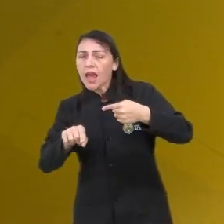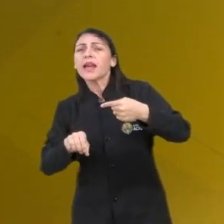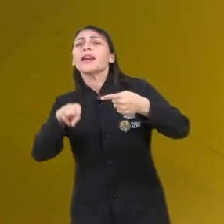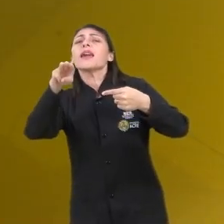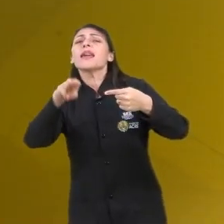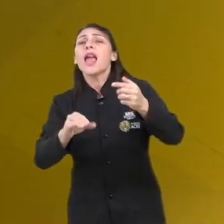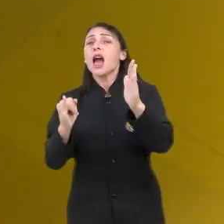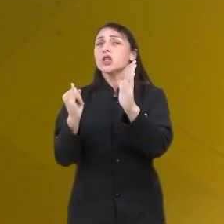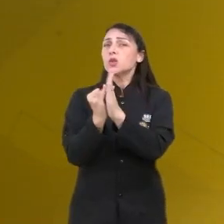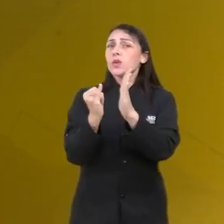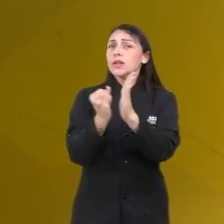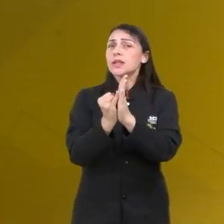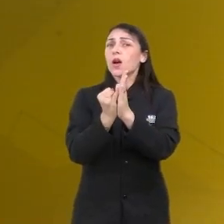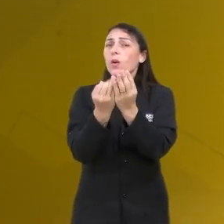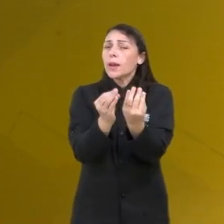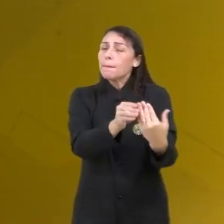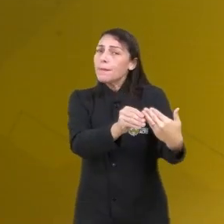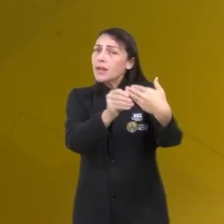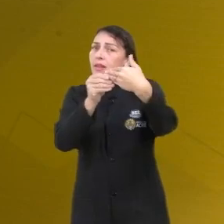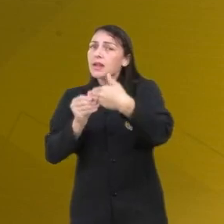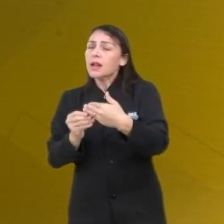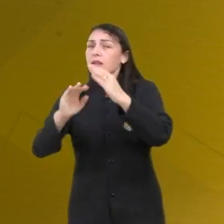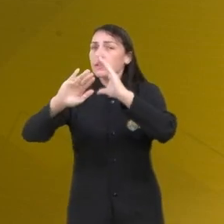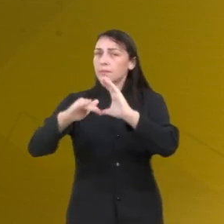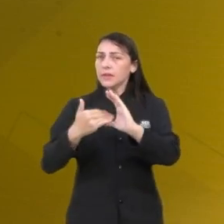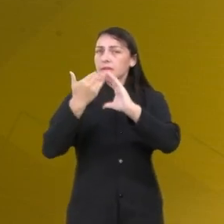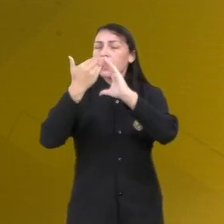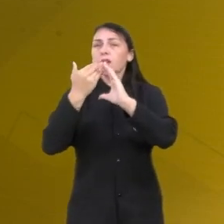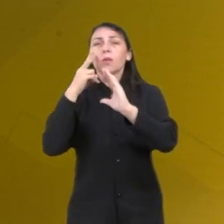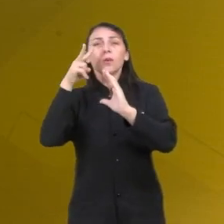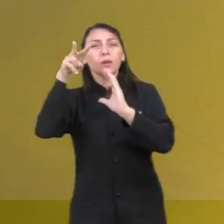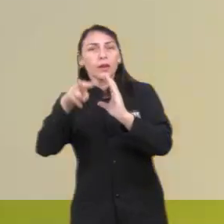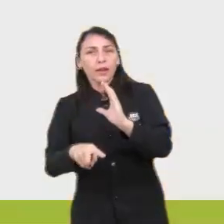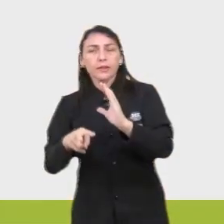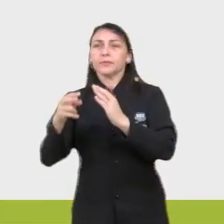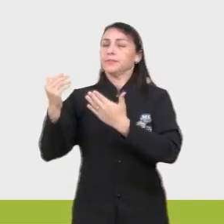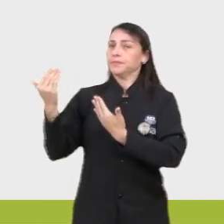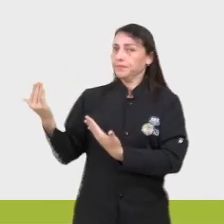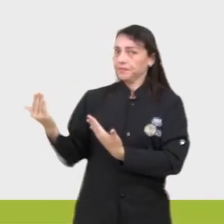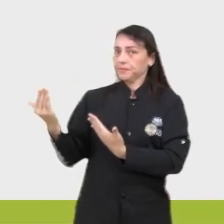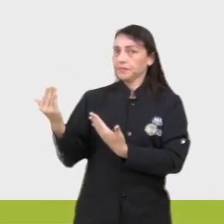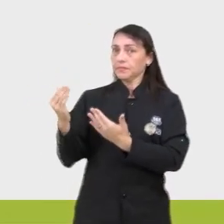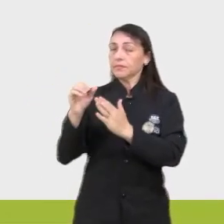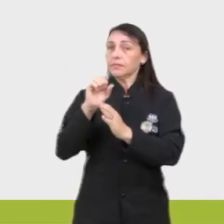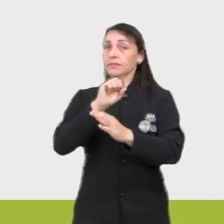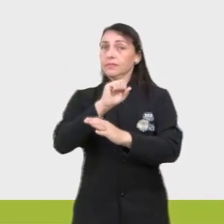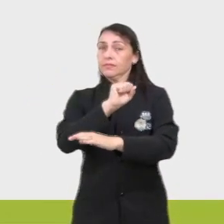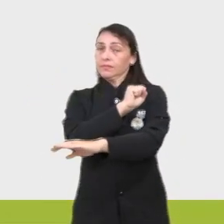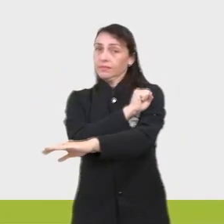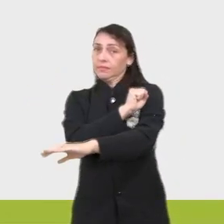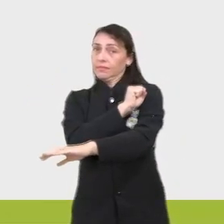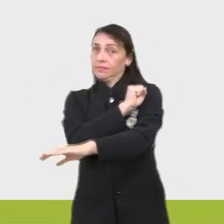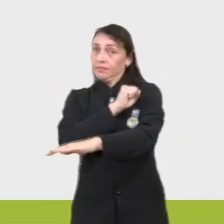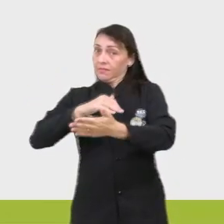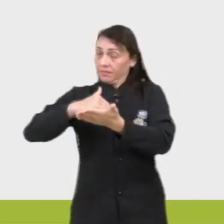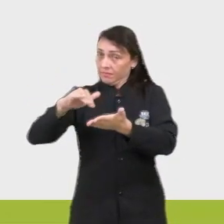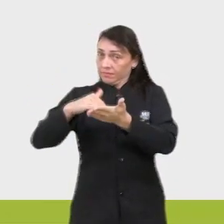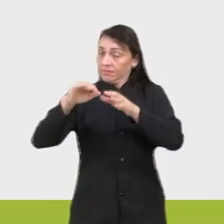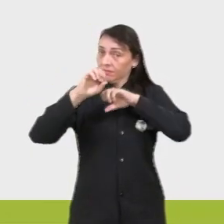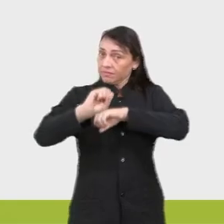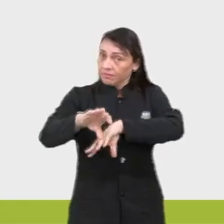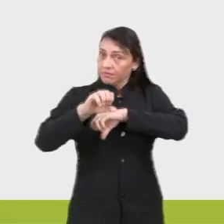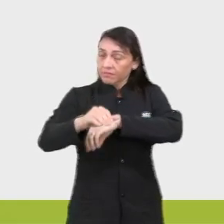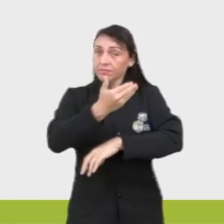é a instituição que me traz essa mensagem? Vamos dar uma olhada aqui. Secretaria de Educação Pública,